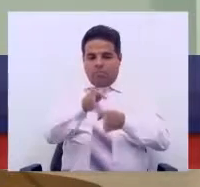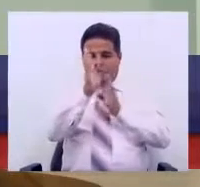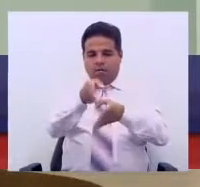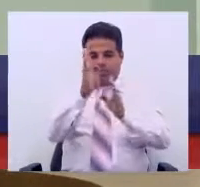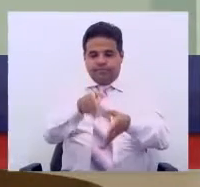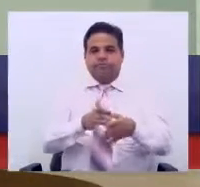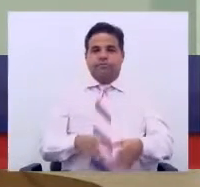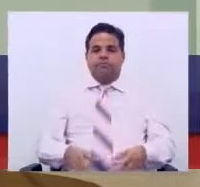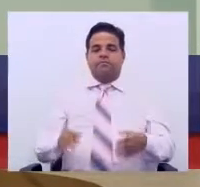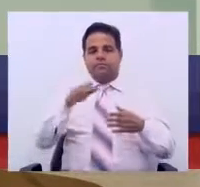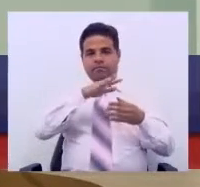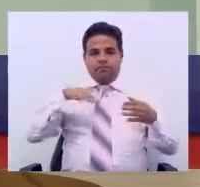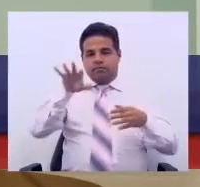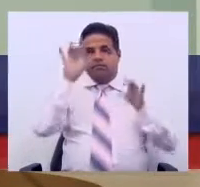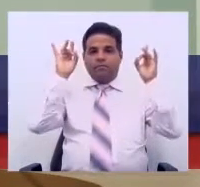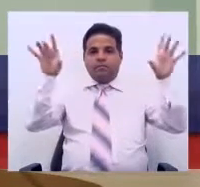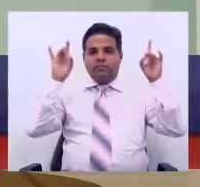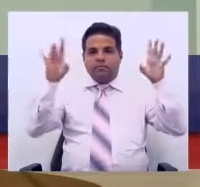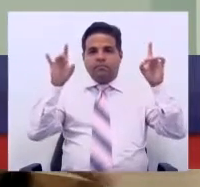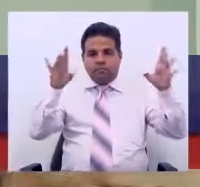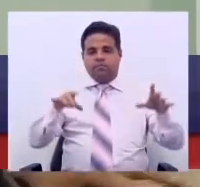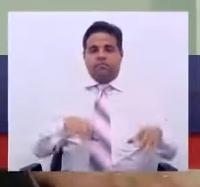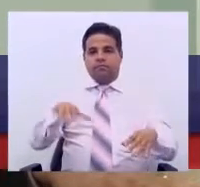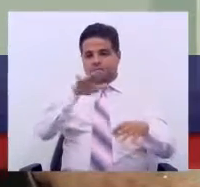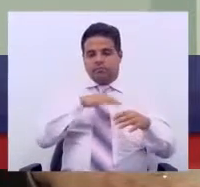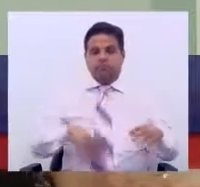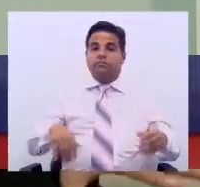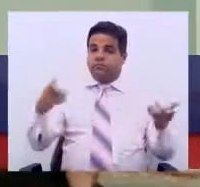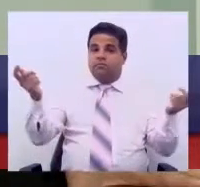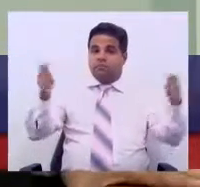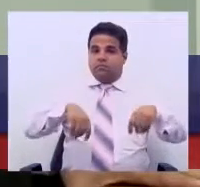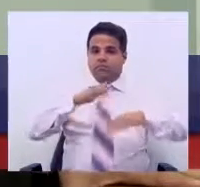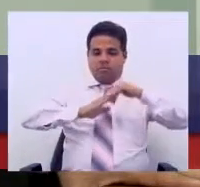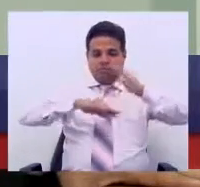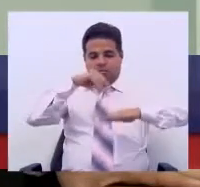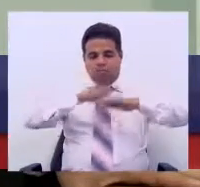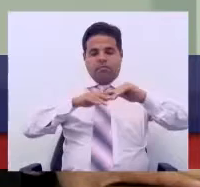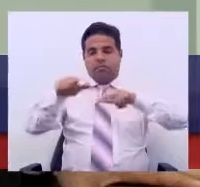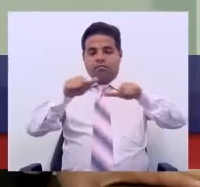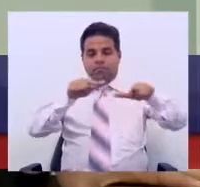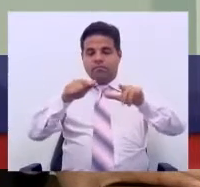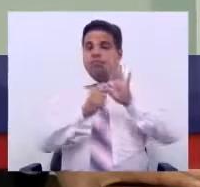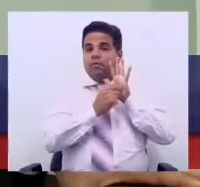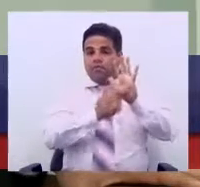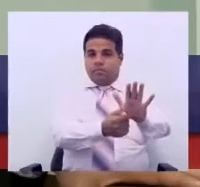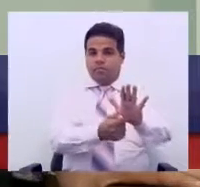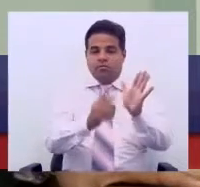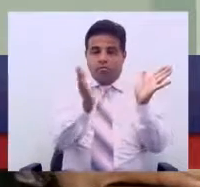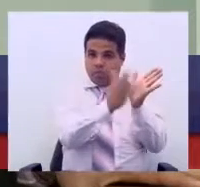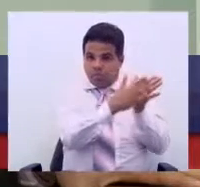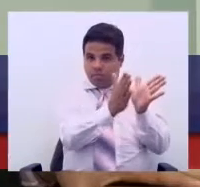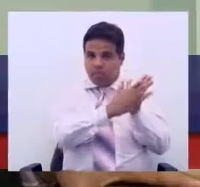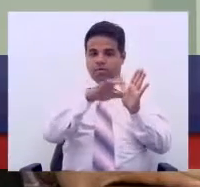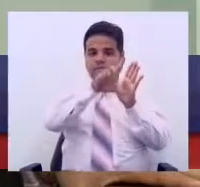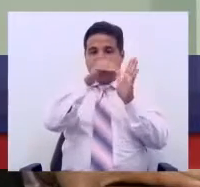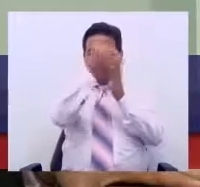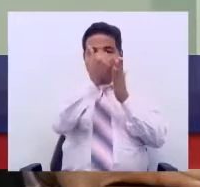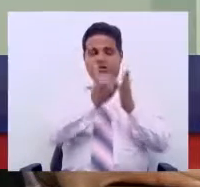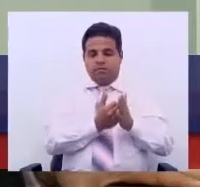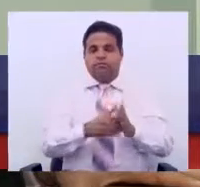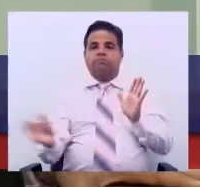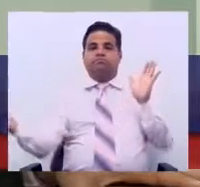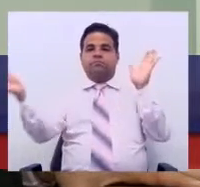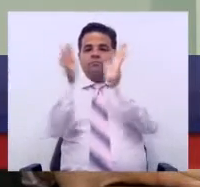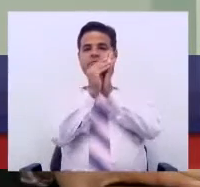Cumprindo a lei, Vossa Excelência, na condução dos trabalhos dessa casa, como presidente, apresentou proposta de lei